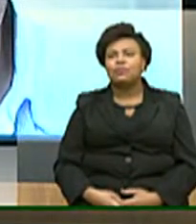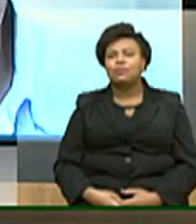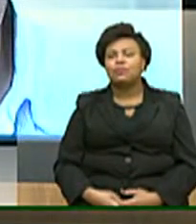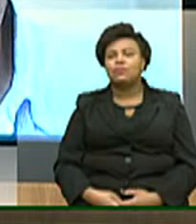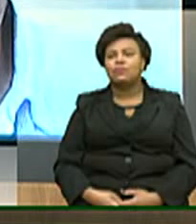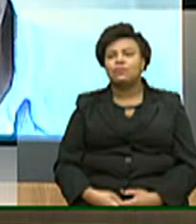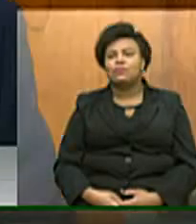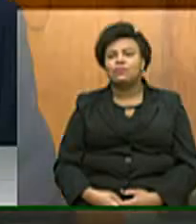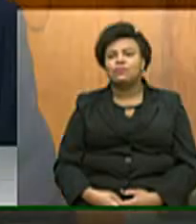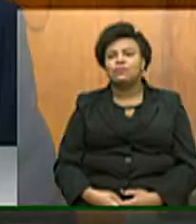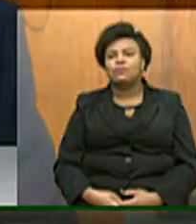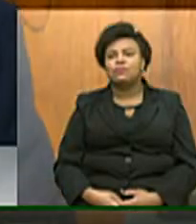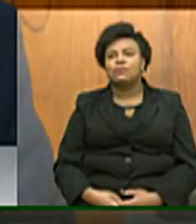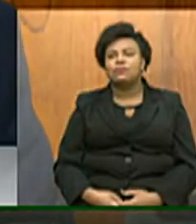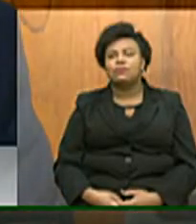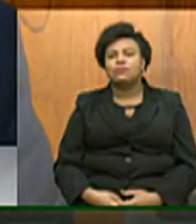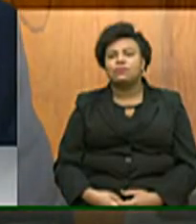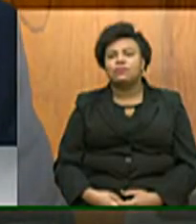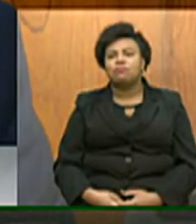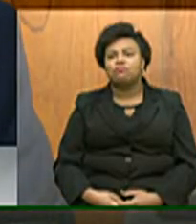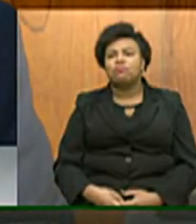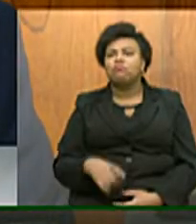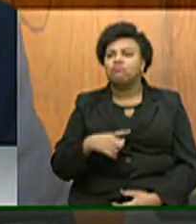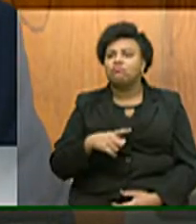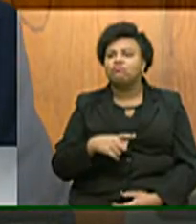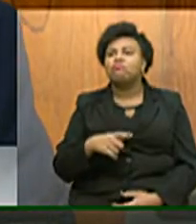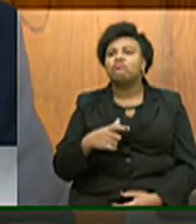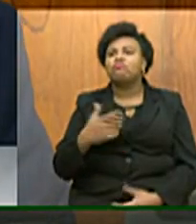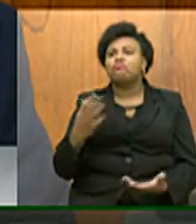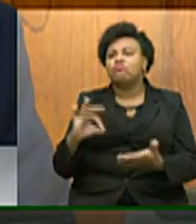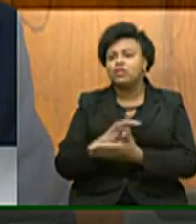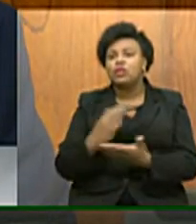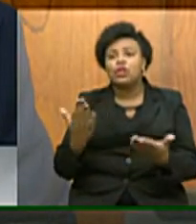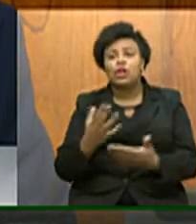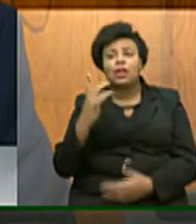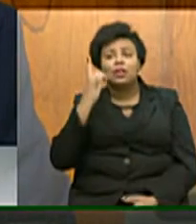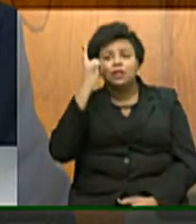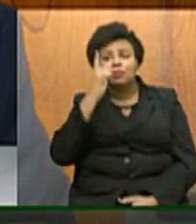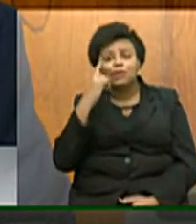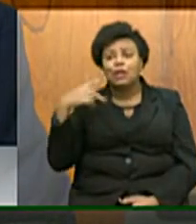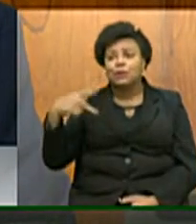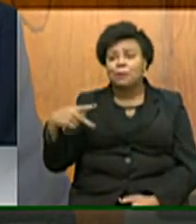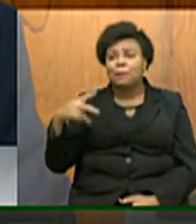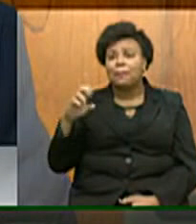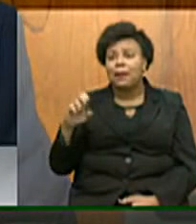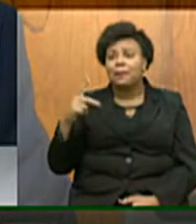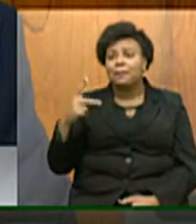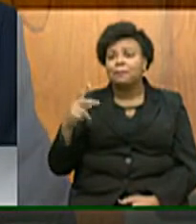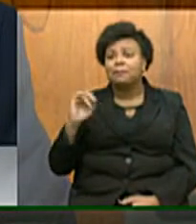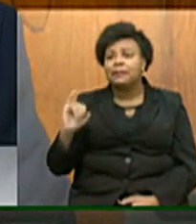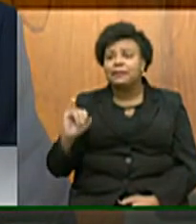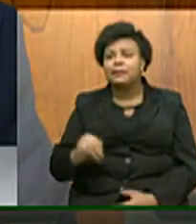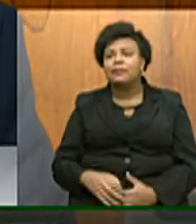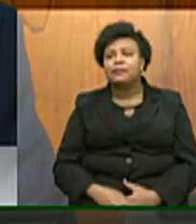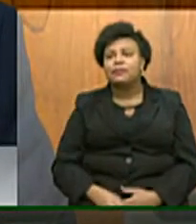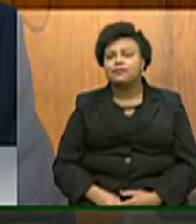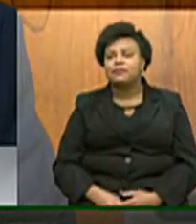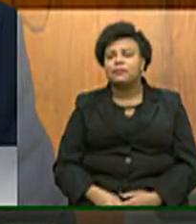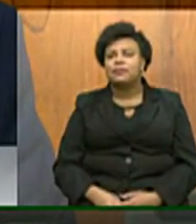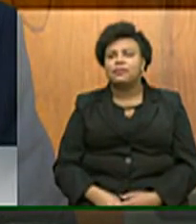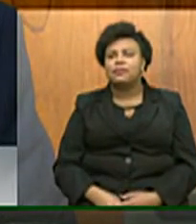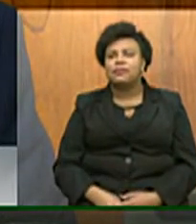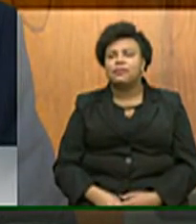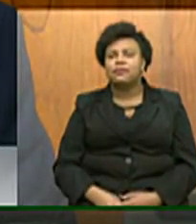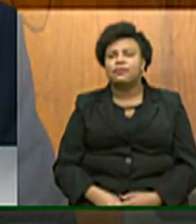Ok, obrigado, deputado Thiago Simon. Inscrito agora o deputado Pepe Vargas. A palavra está à sua disposição pelo